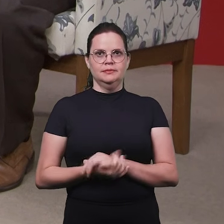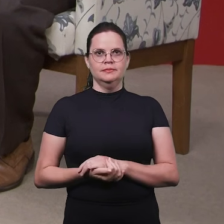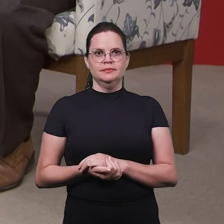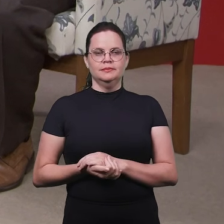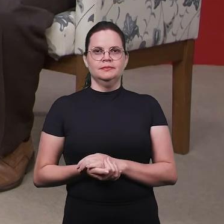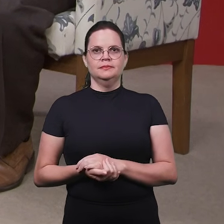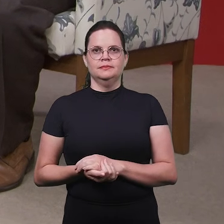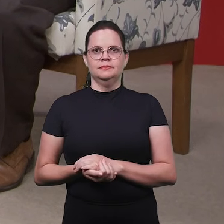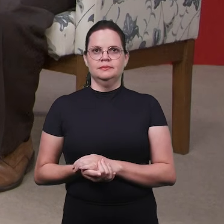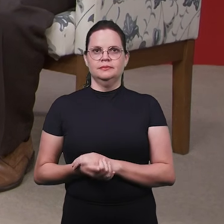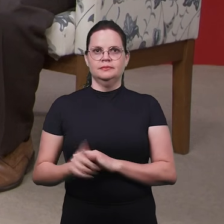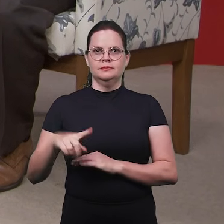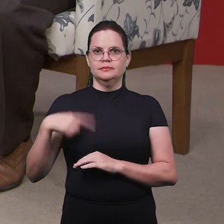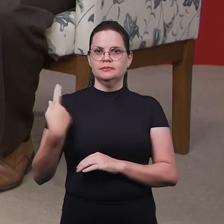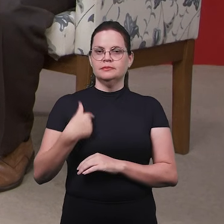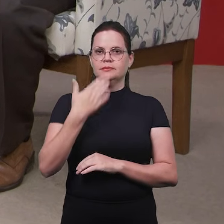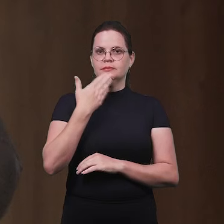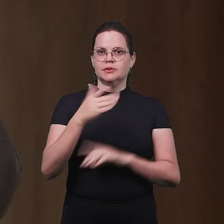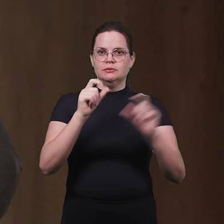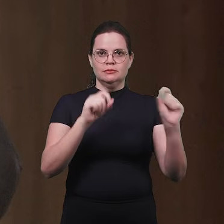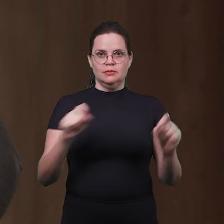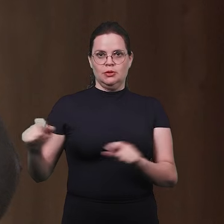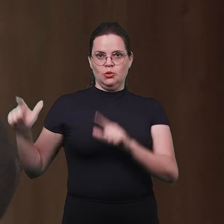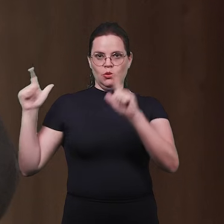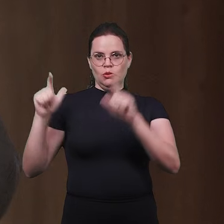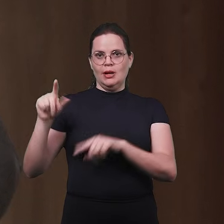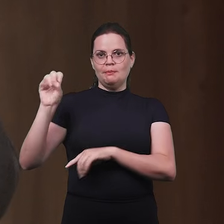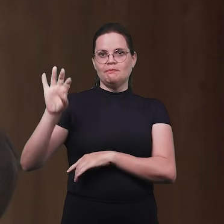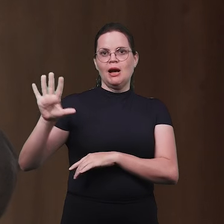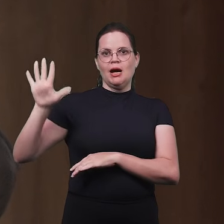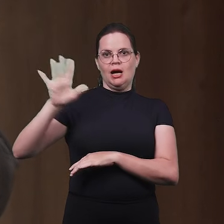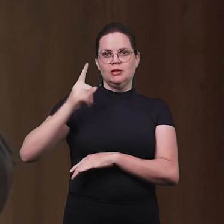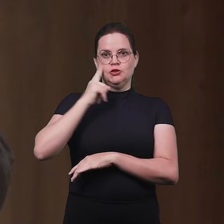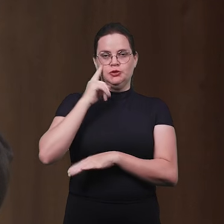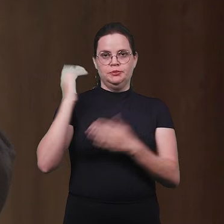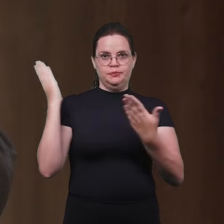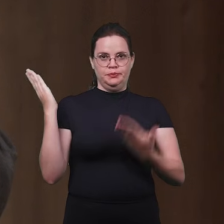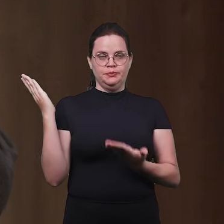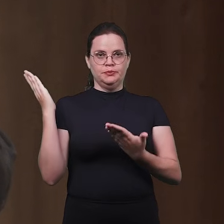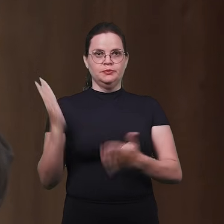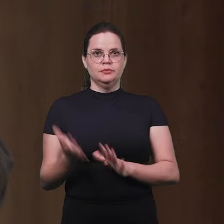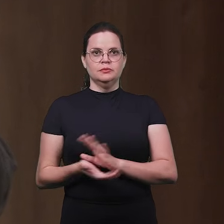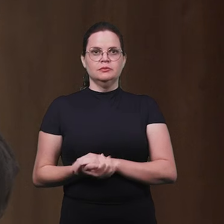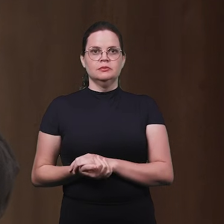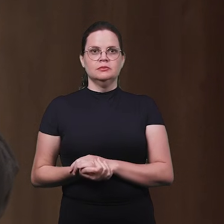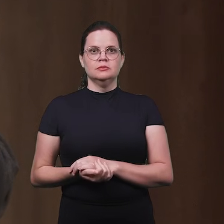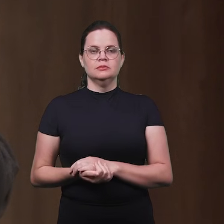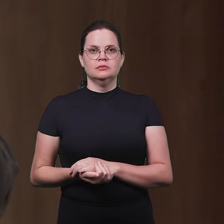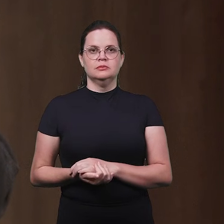claro. Exatamente. Então, nós vamos pedir para colocar na tela